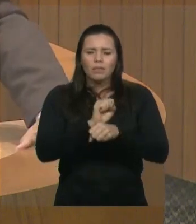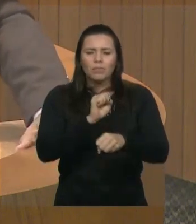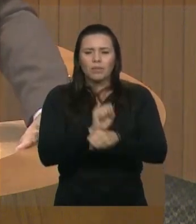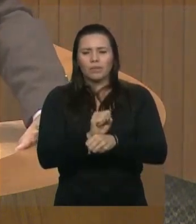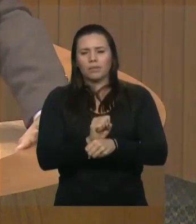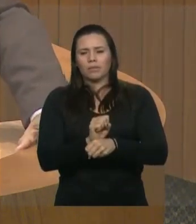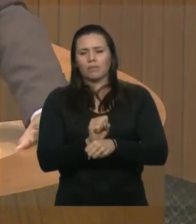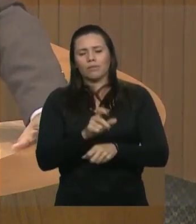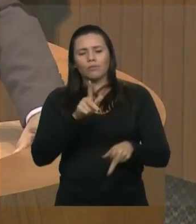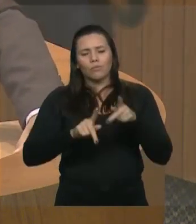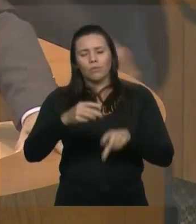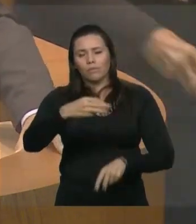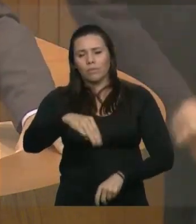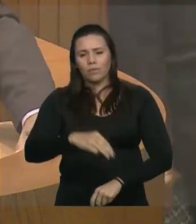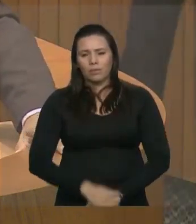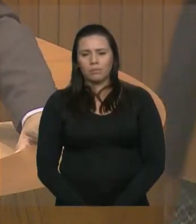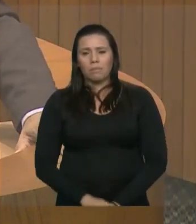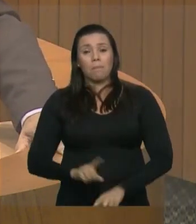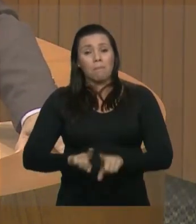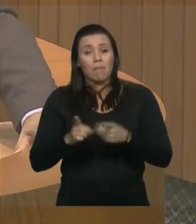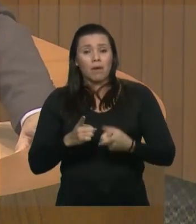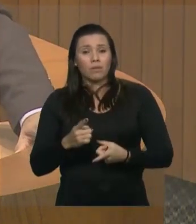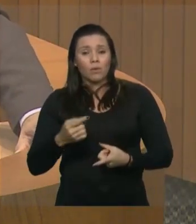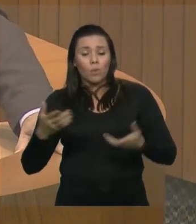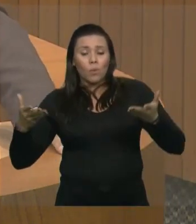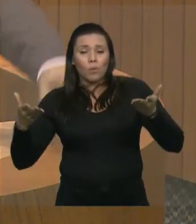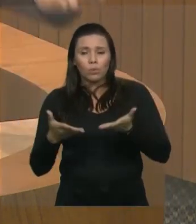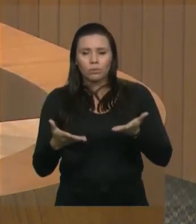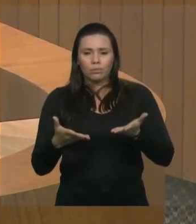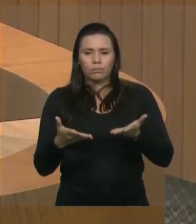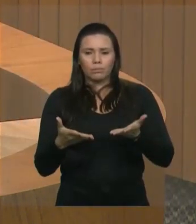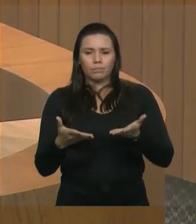povo. A partir de hoje, eu vou,